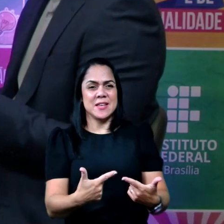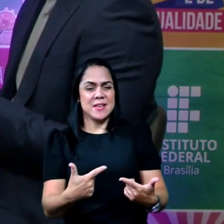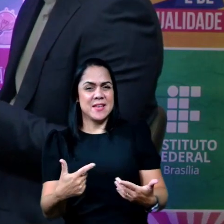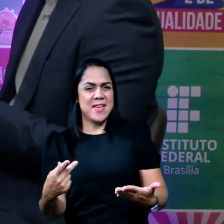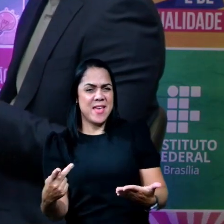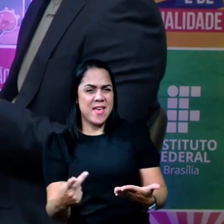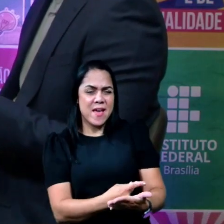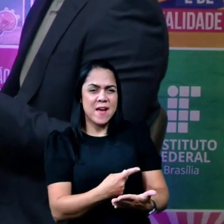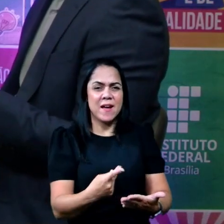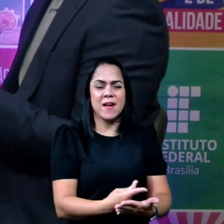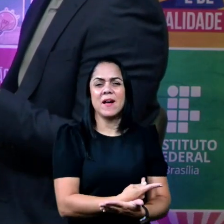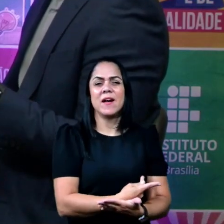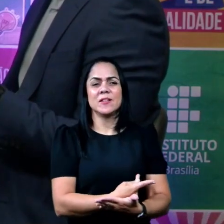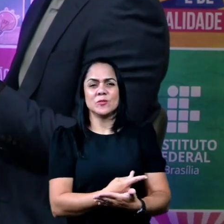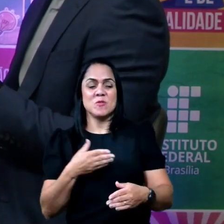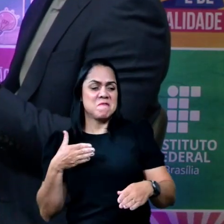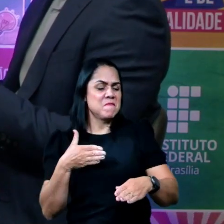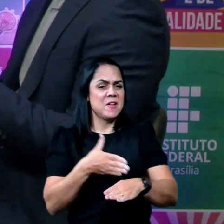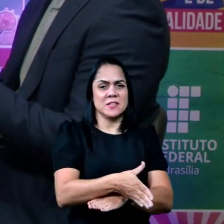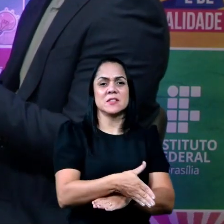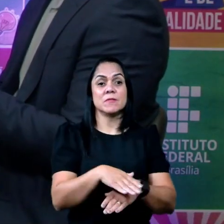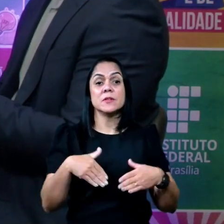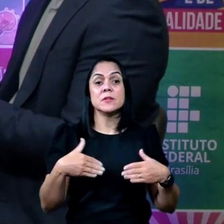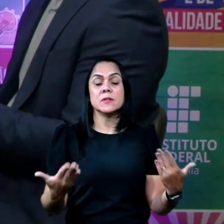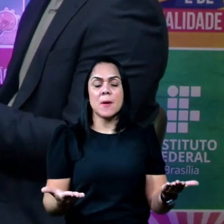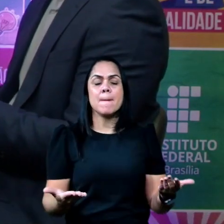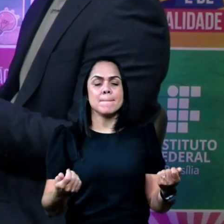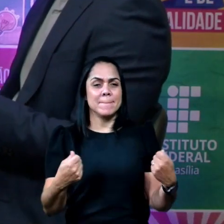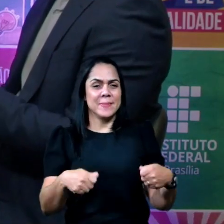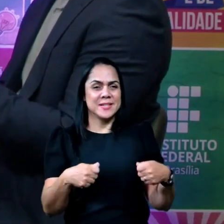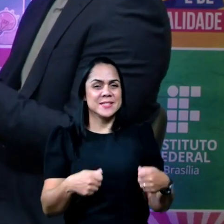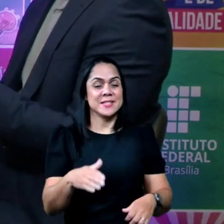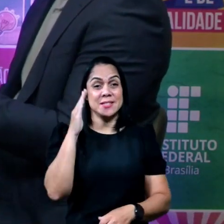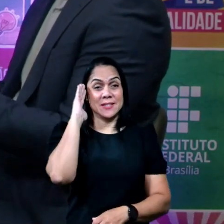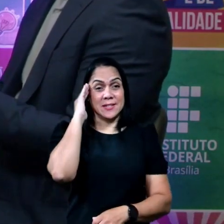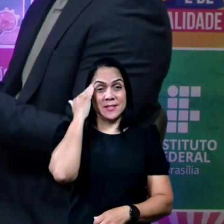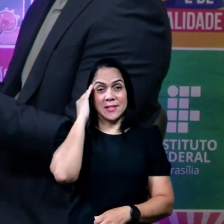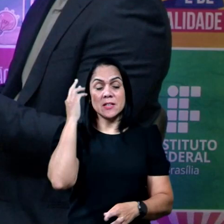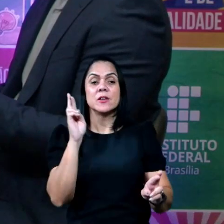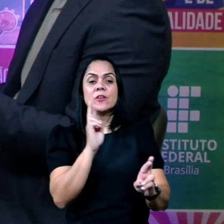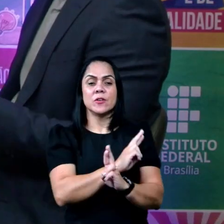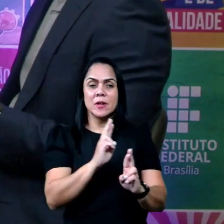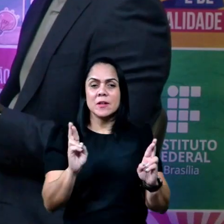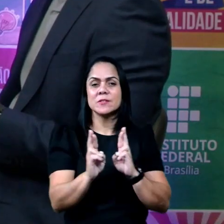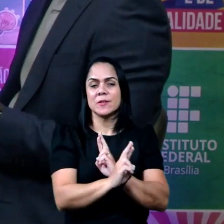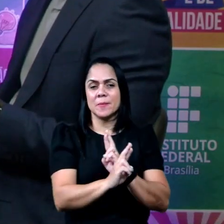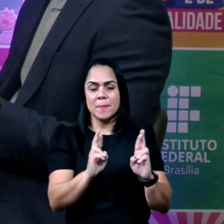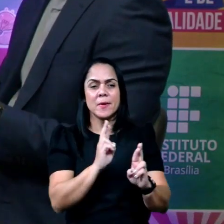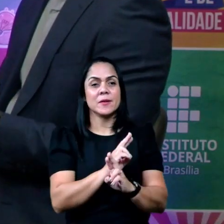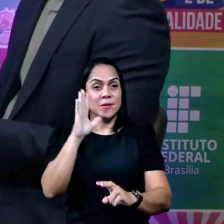ofensiva, invasiva. Então, a gente precisa entender que os relacionamentos acontecem,